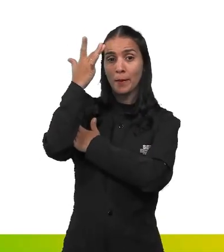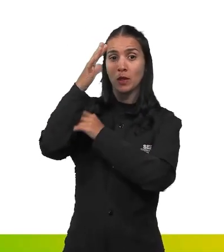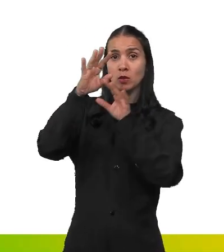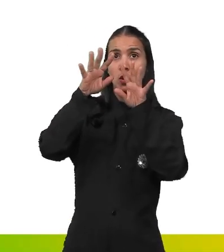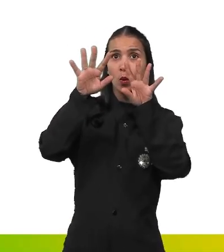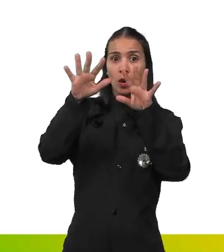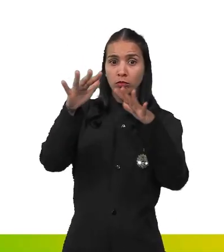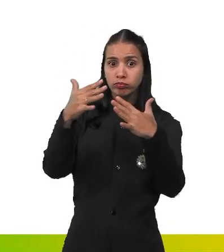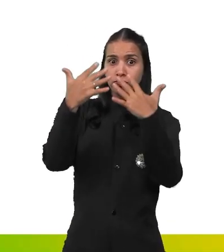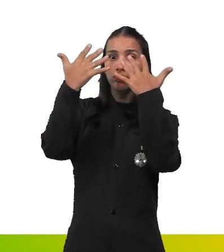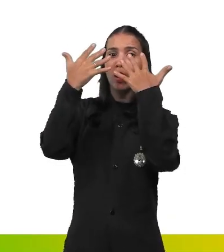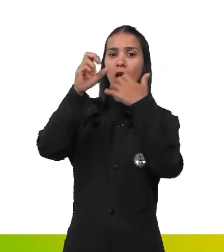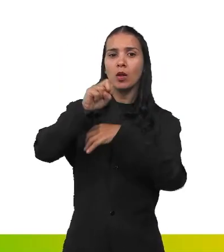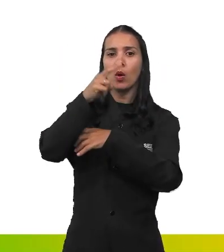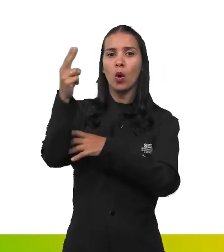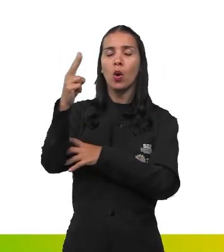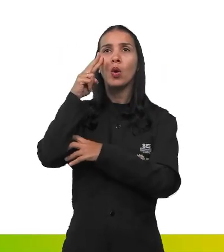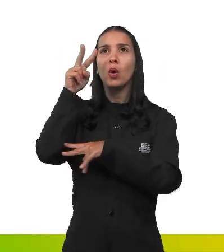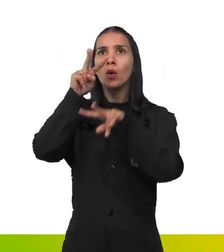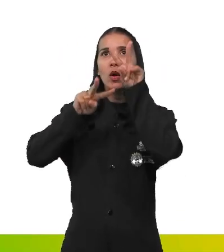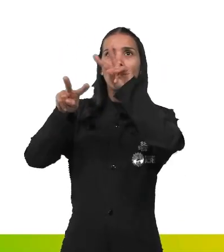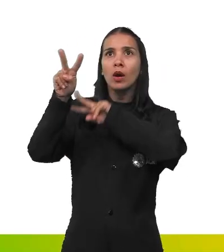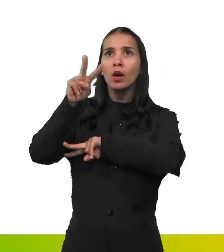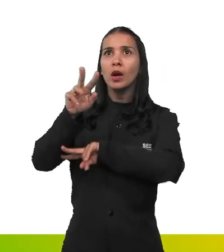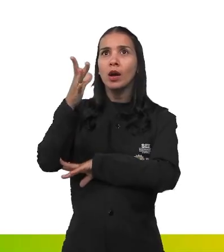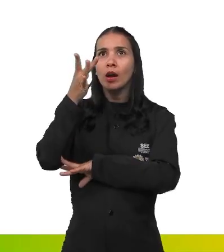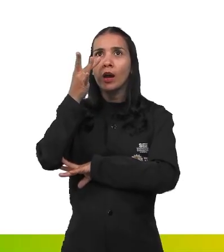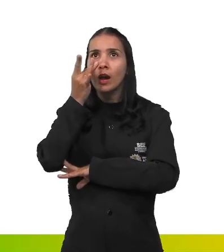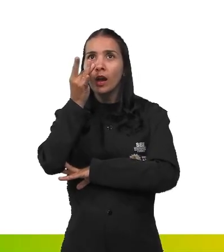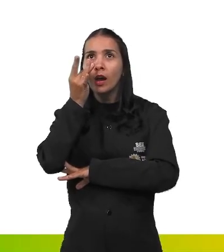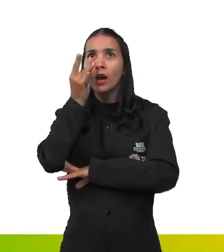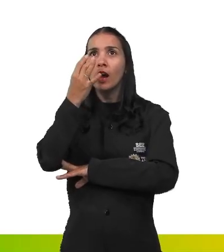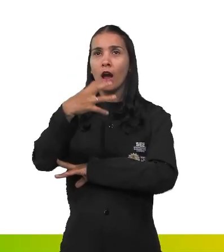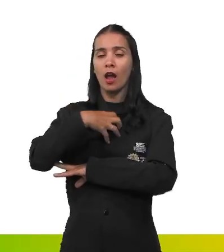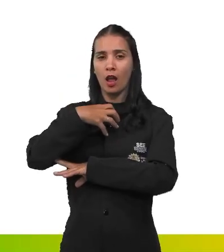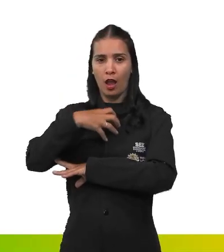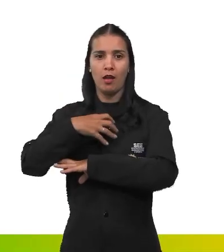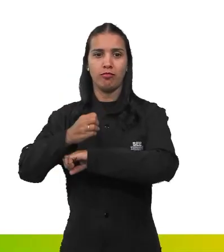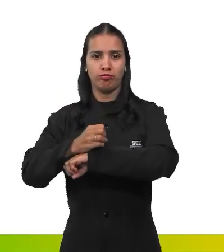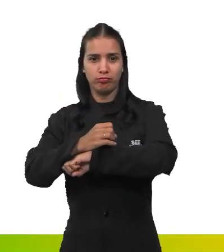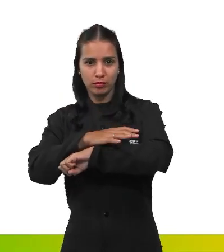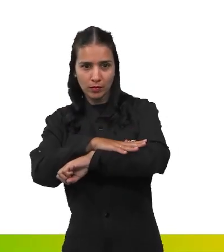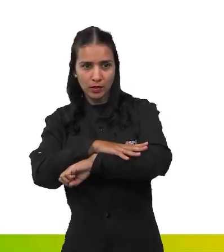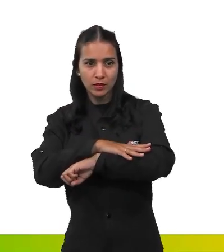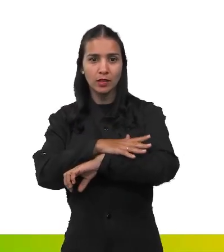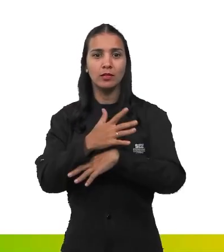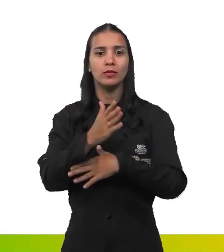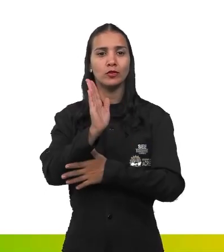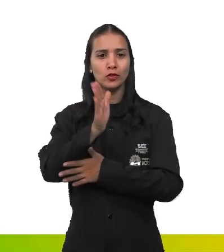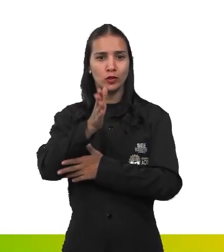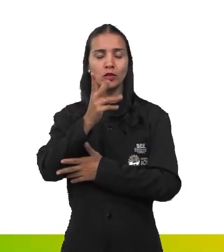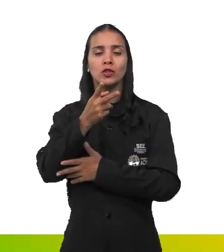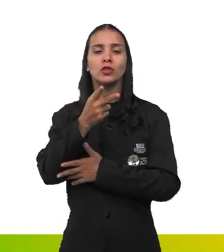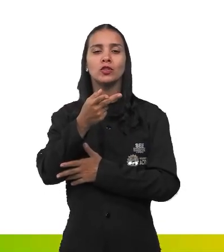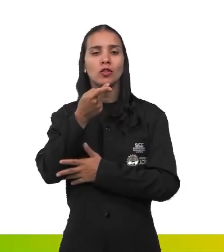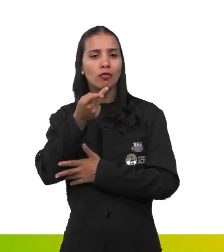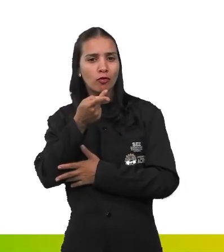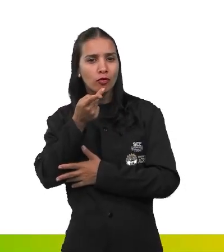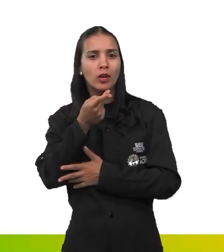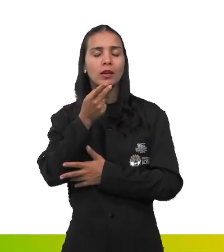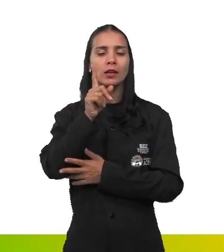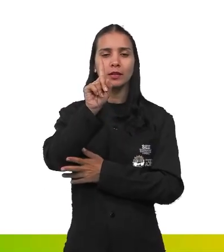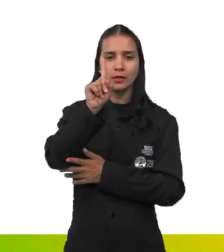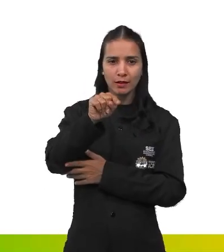essa perda da presença cênica que a gente comentou que é um dos principais pontos